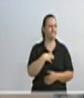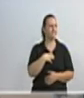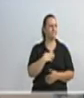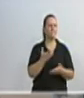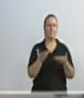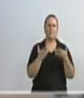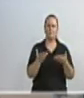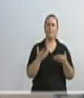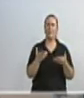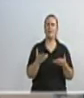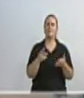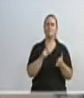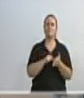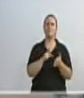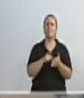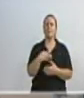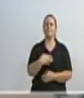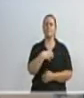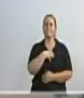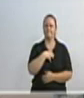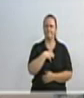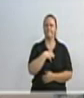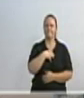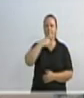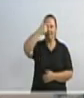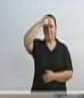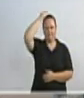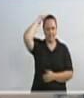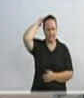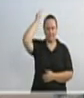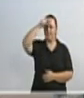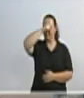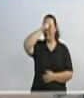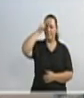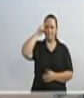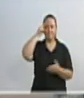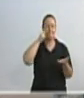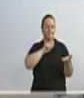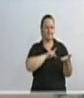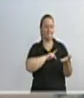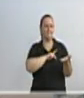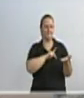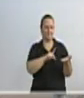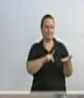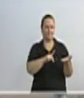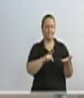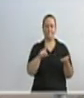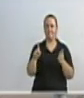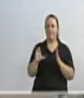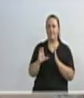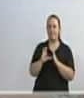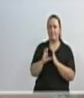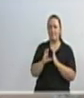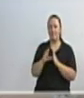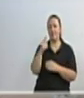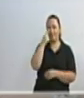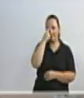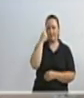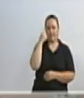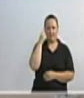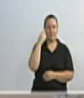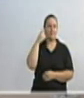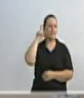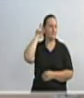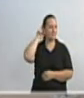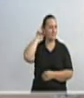sentimento, vereador Adriano Pereira, vereador Marcos da Rosa, presidente da mesa, vereador Caminha, vereador Ito, vereador